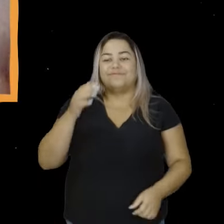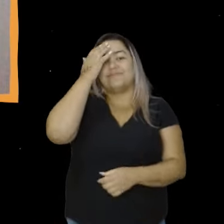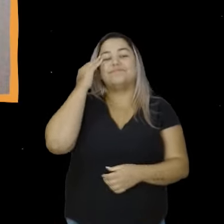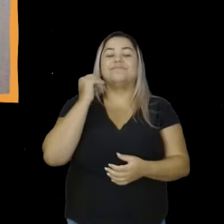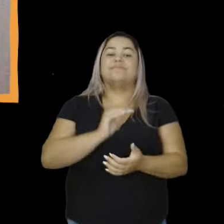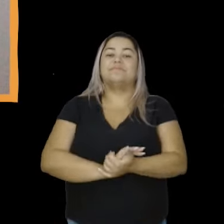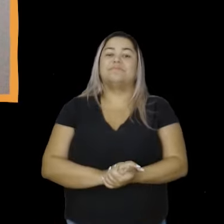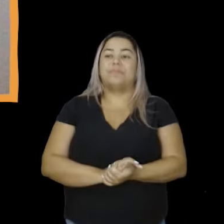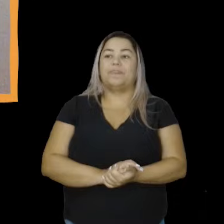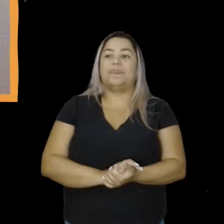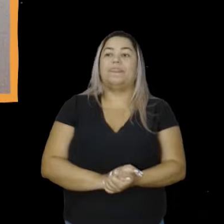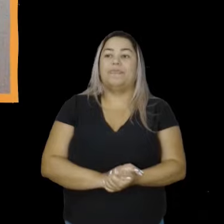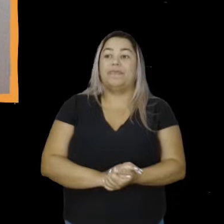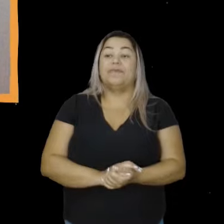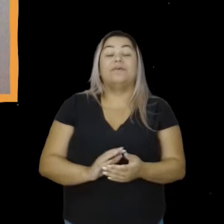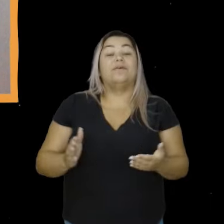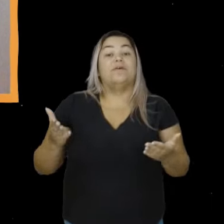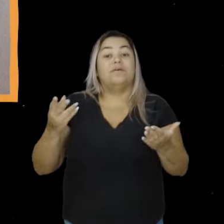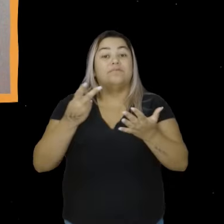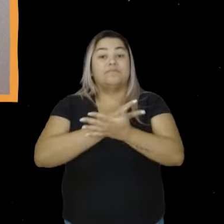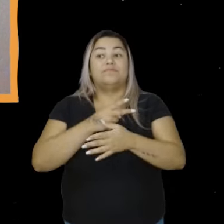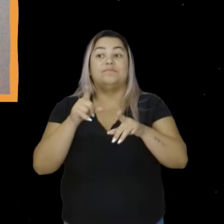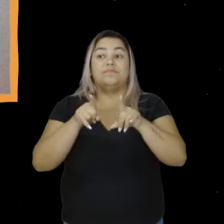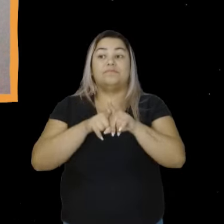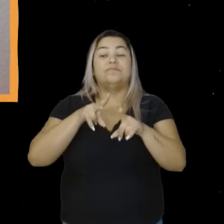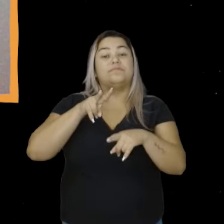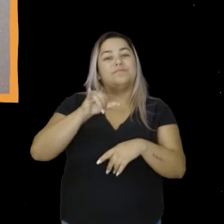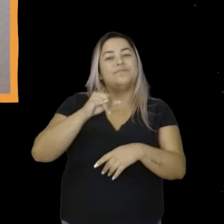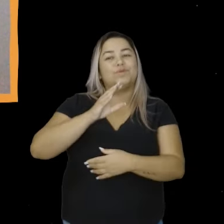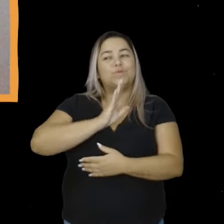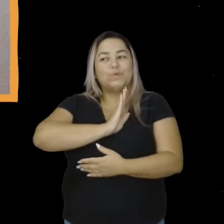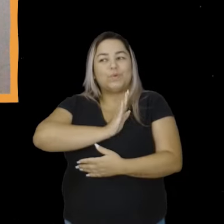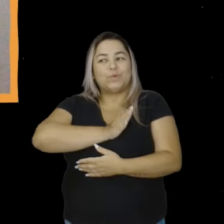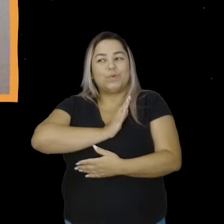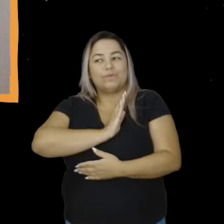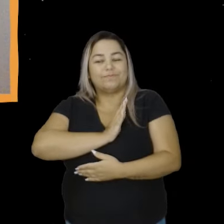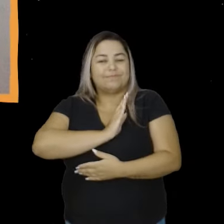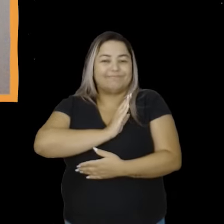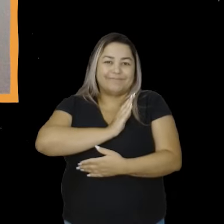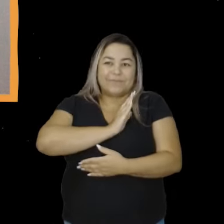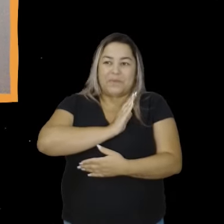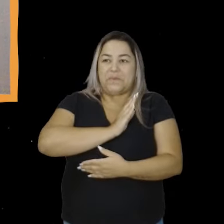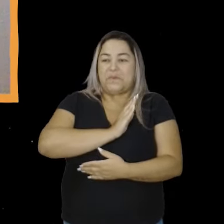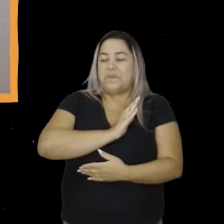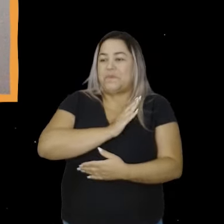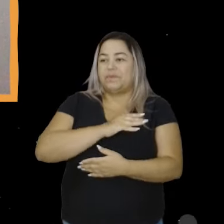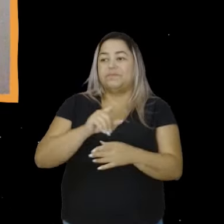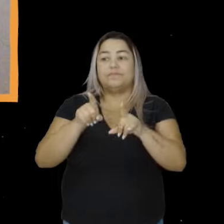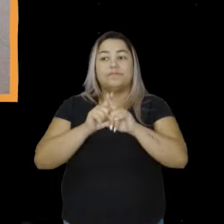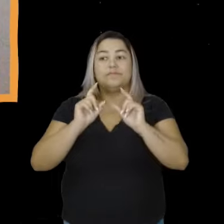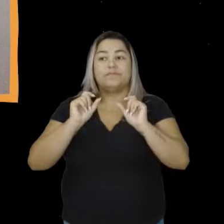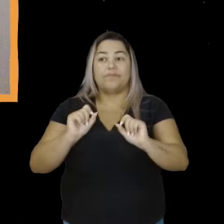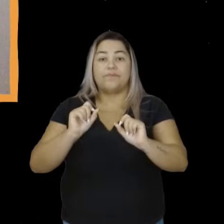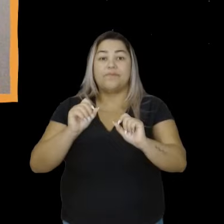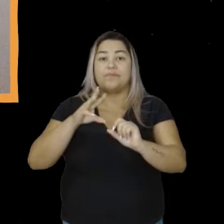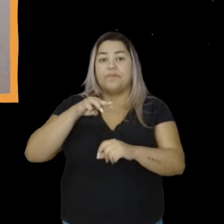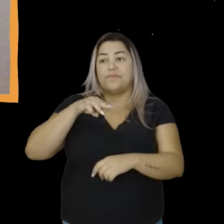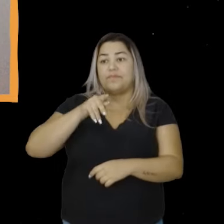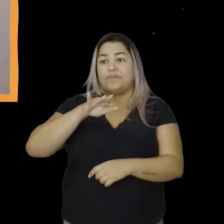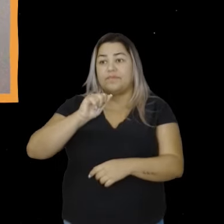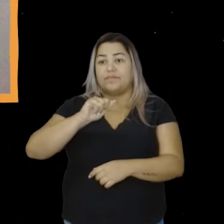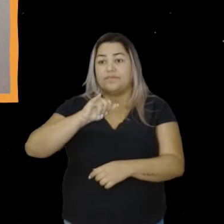Merchan feito, chegou o momento do bônus que vai deixar o coração de todo mundo bem quentinho. Mais um pouco do papo da Maria com o nosso